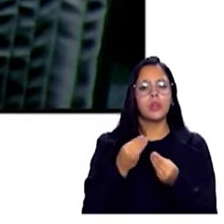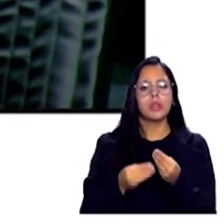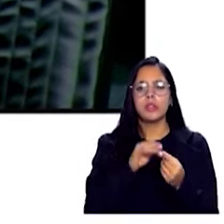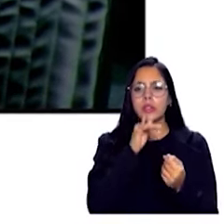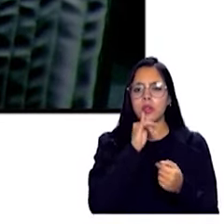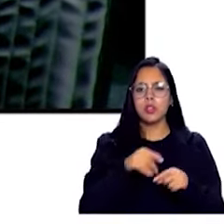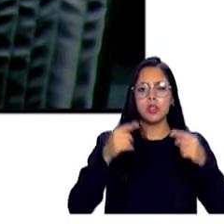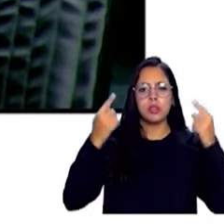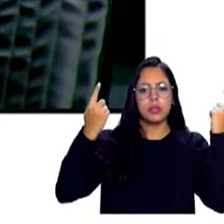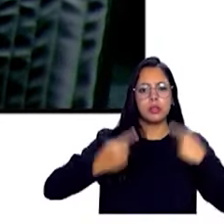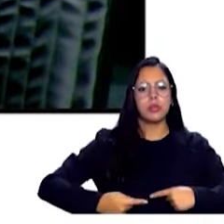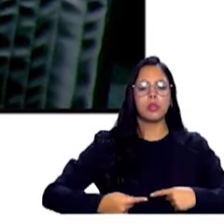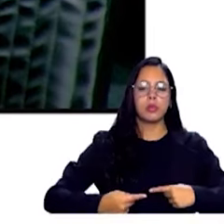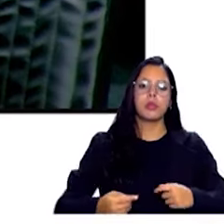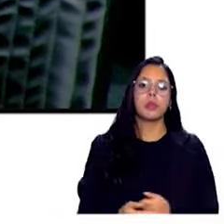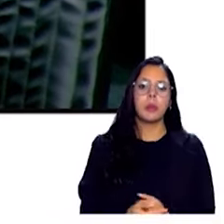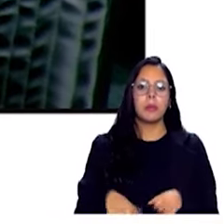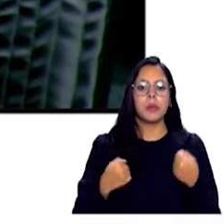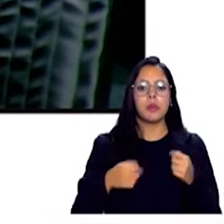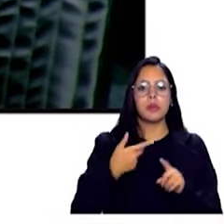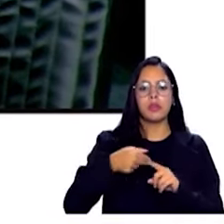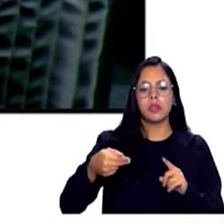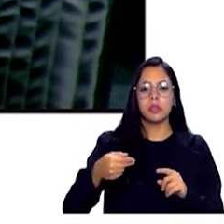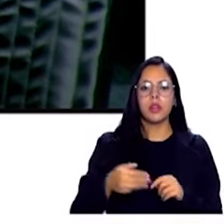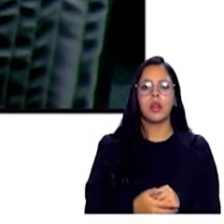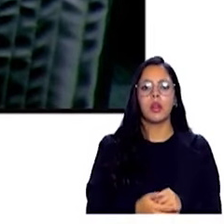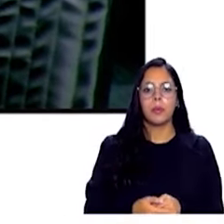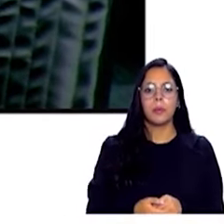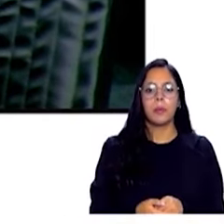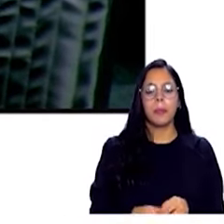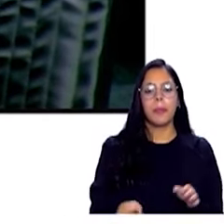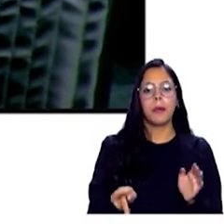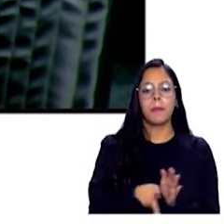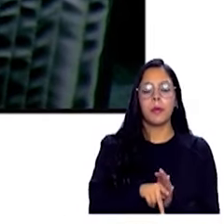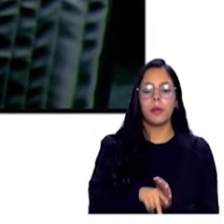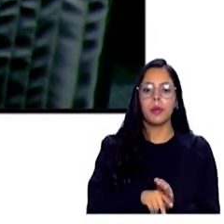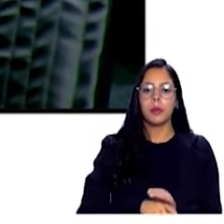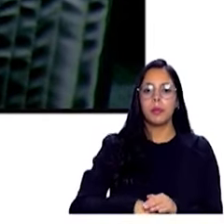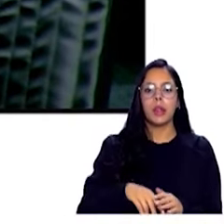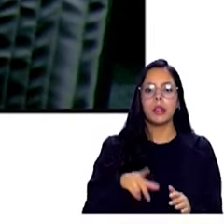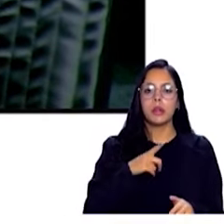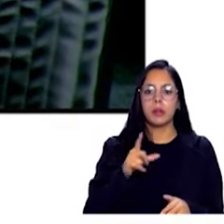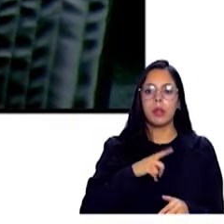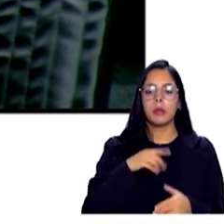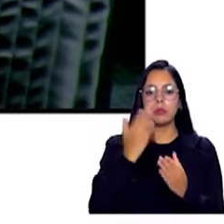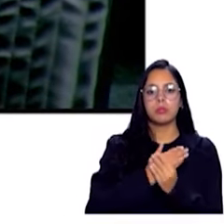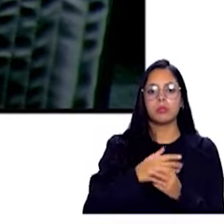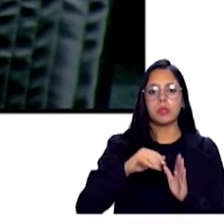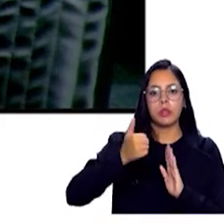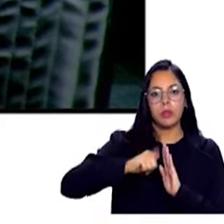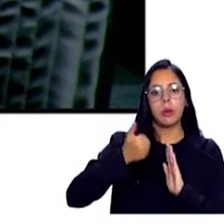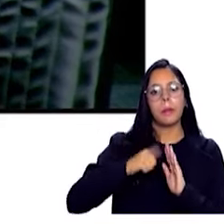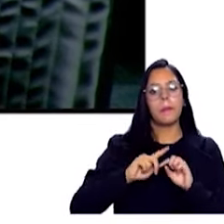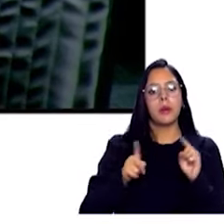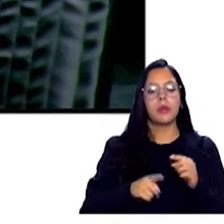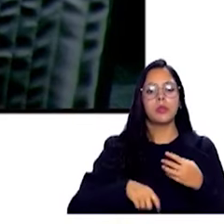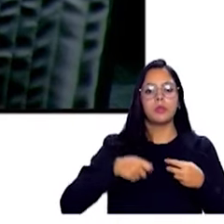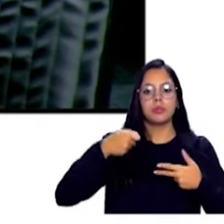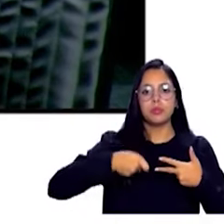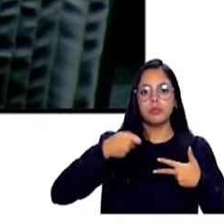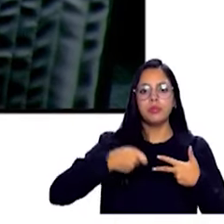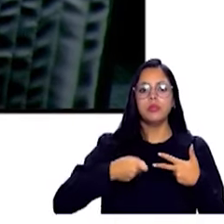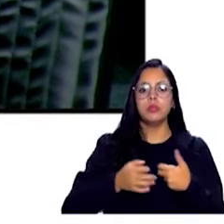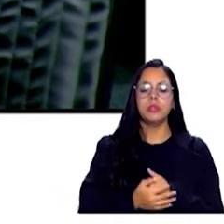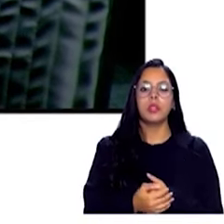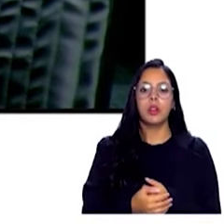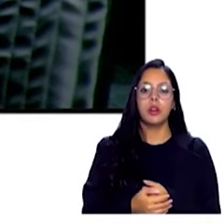vencidos praticamente para que a causa possa ser examinada perante aquela corte Isso não pode acontecer o poder judiciário não pode ser nunca enxergado como